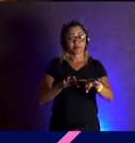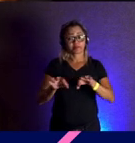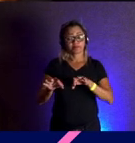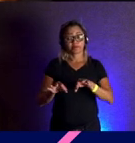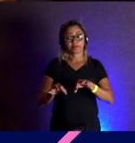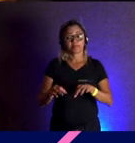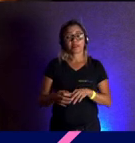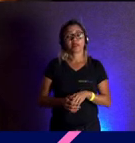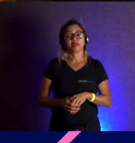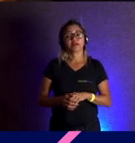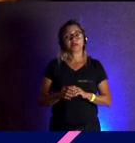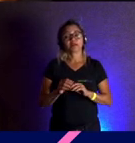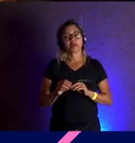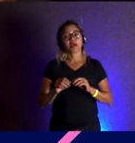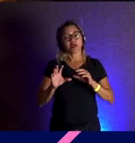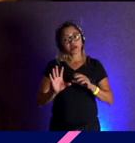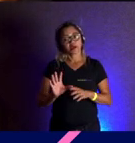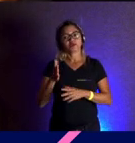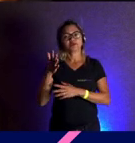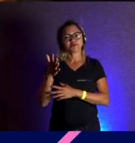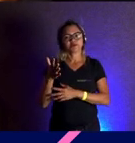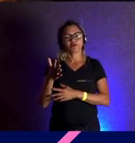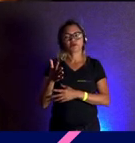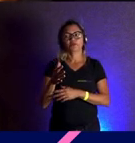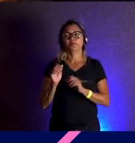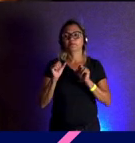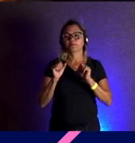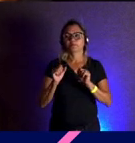uma maneira ou de outra, resolveram, vamos dizer,